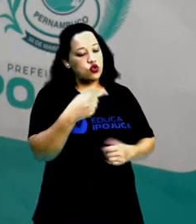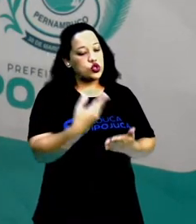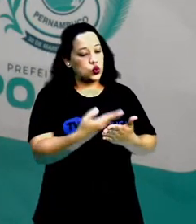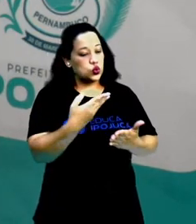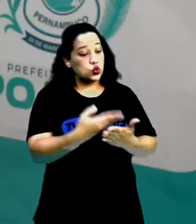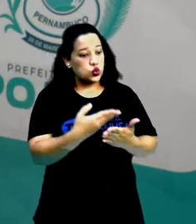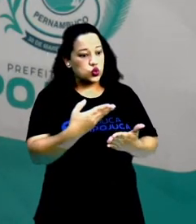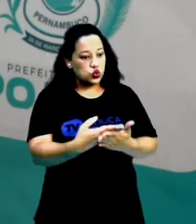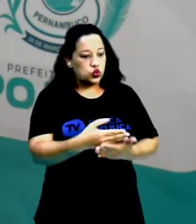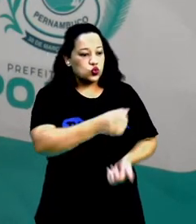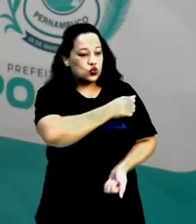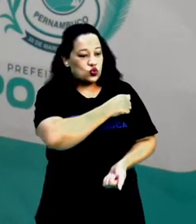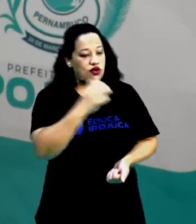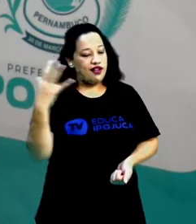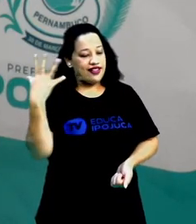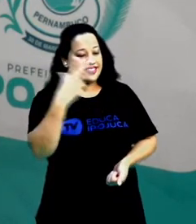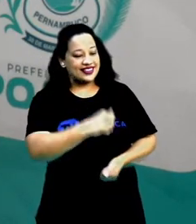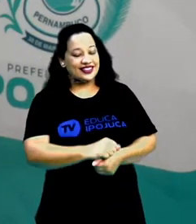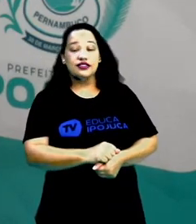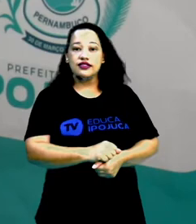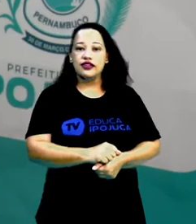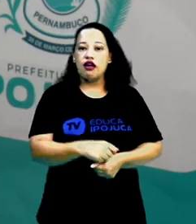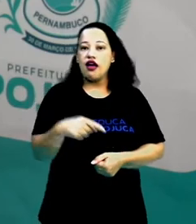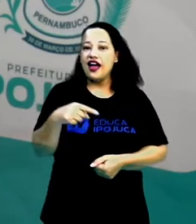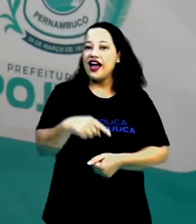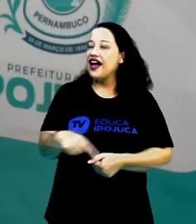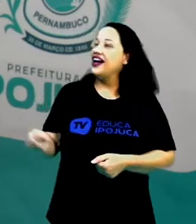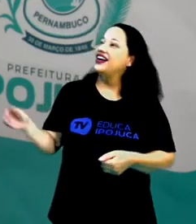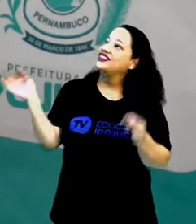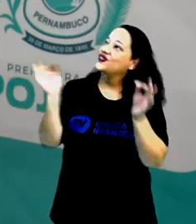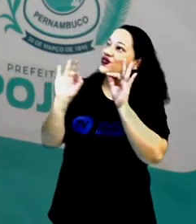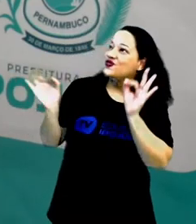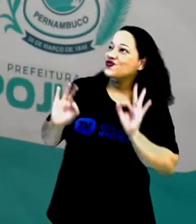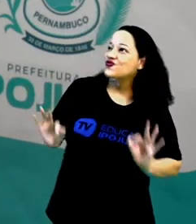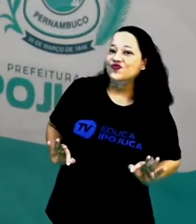estudante. Clara ficou muito feliz.